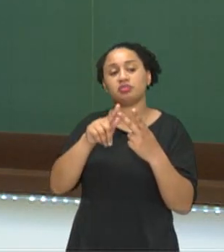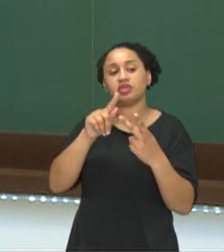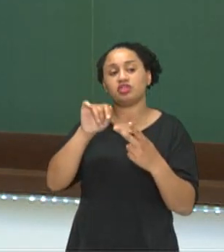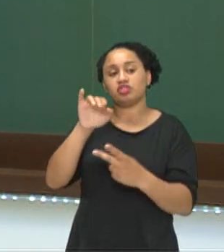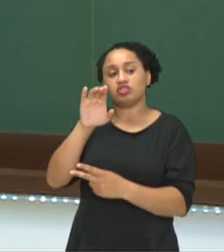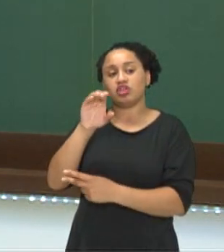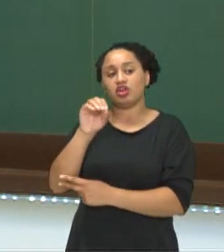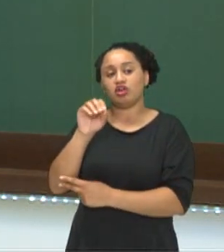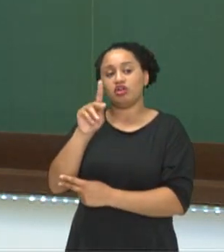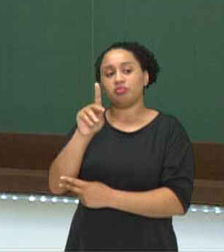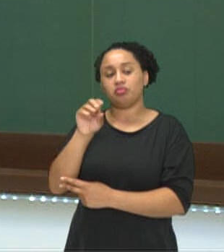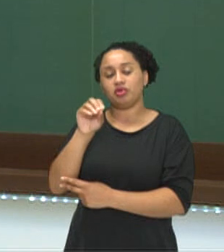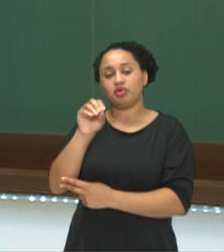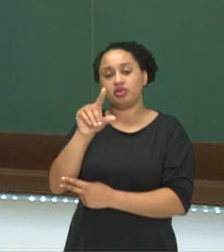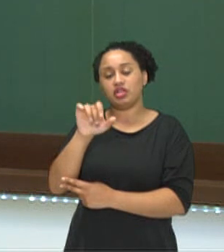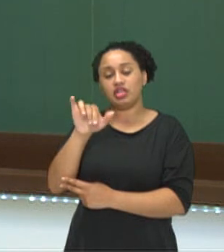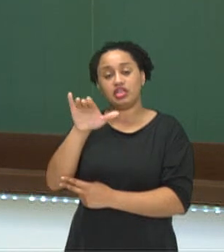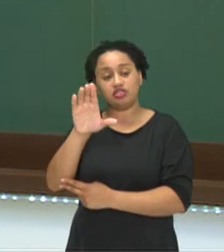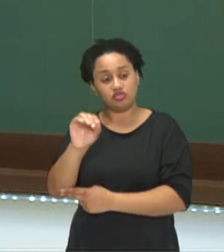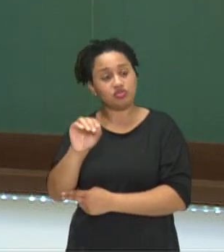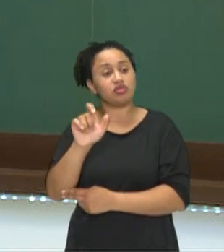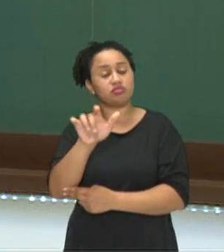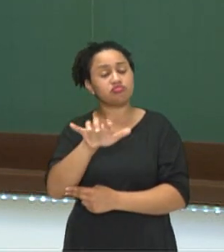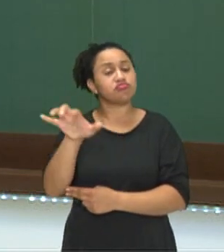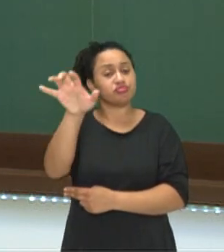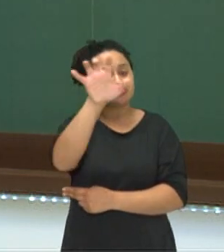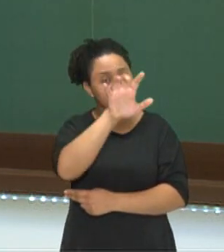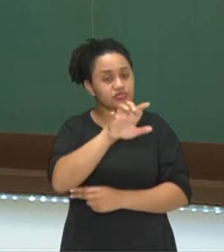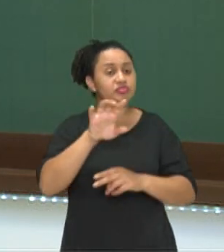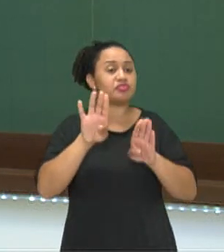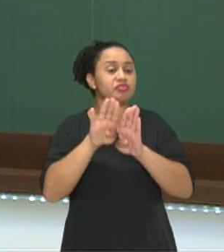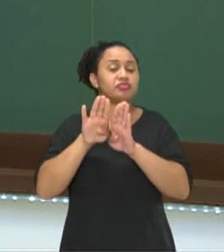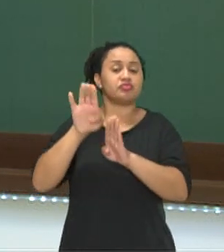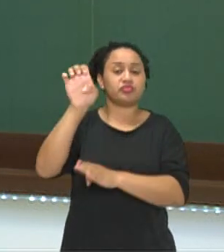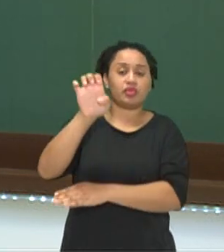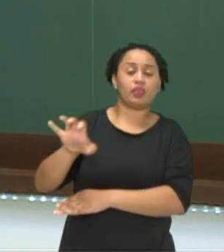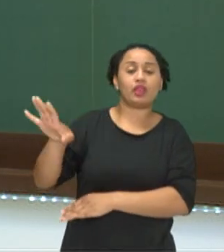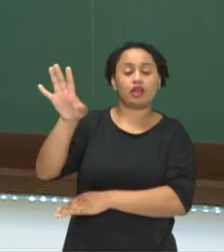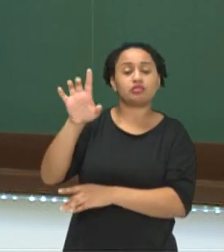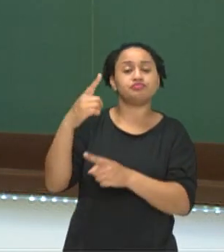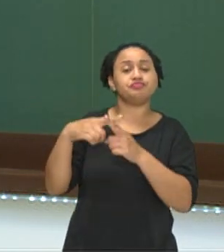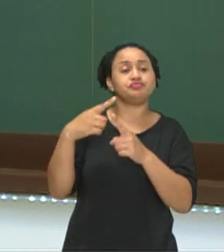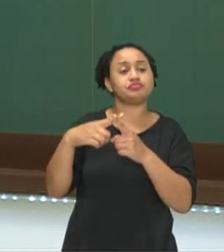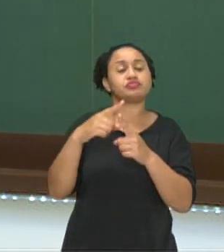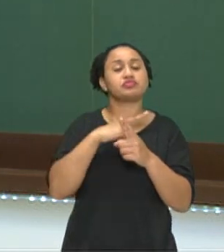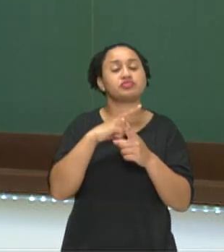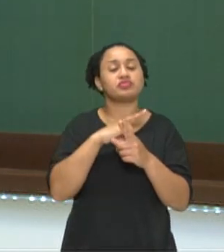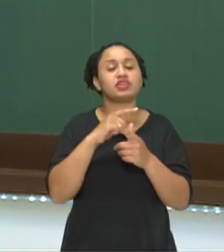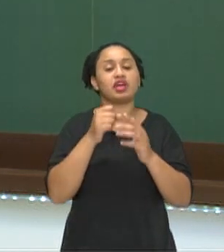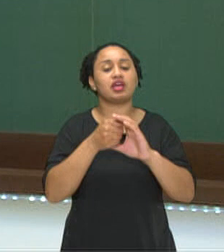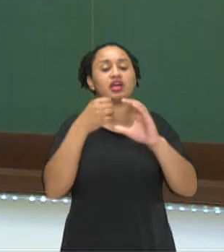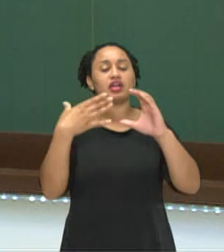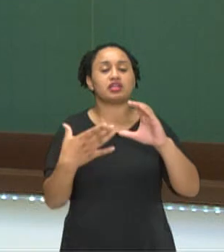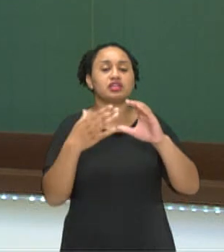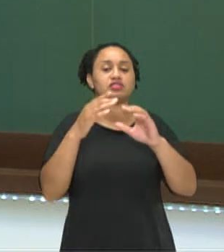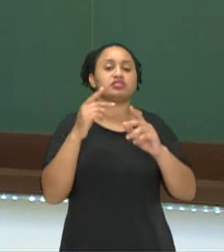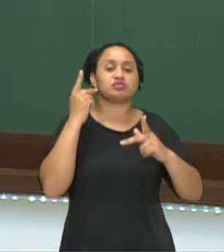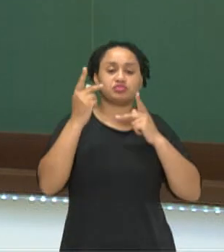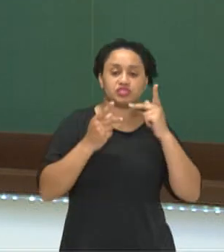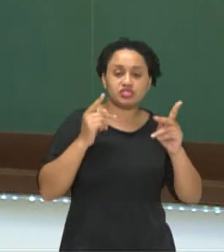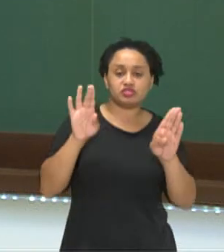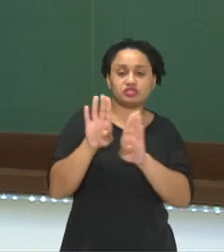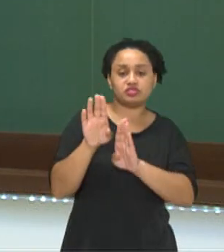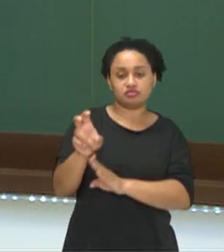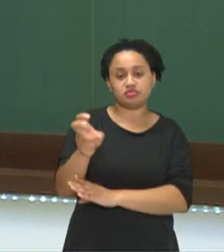dos critérios muito utilizados para a regionalização do continente europeu, pois leva em consideração aspectos políticos e culturais